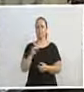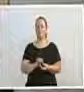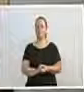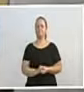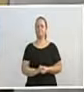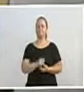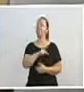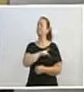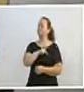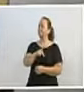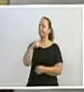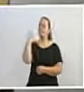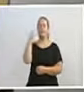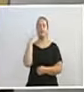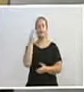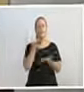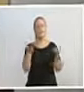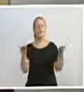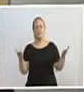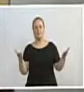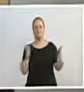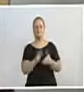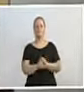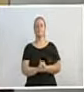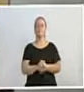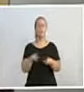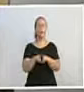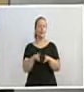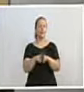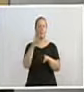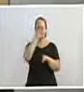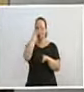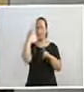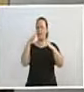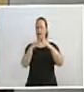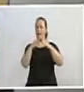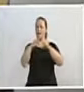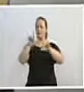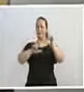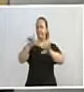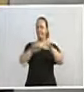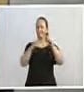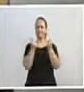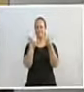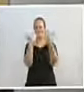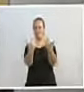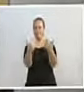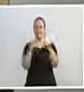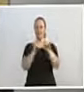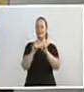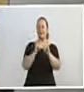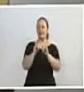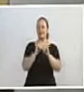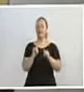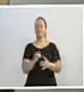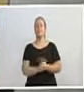Senhor presidente, senhores vereadores, nossos telespectadores da TVL que nos assistem nessa tarde, também pela internet,